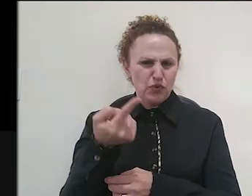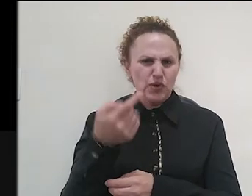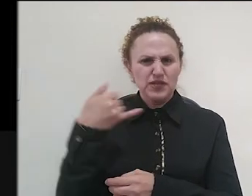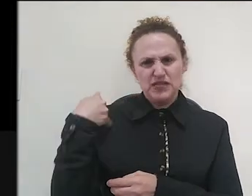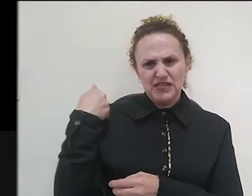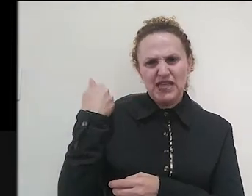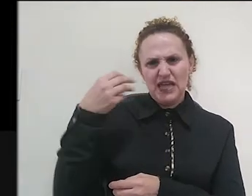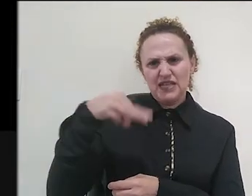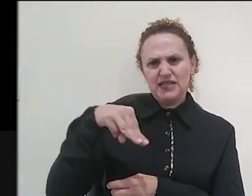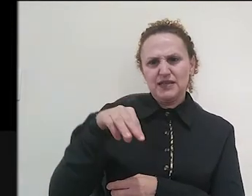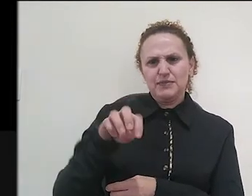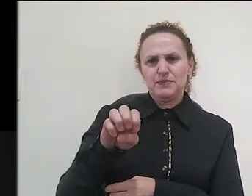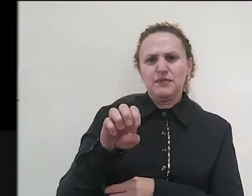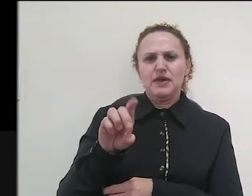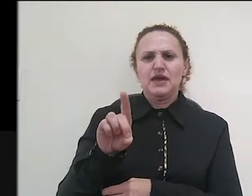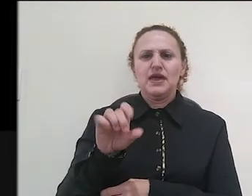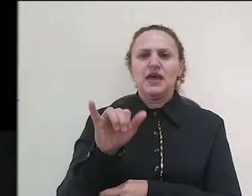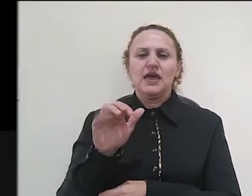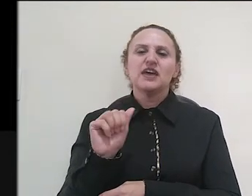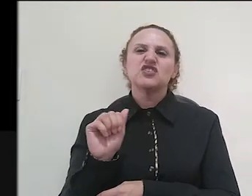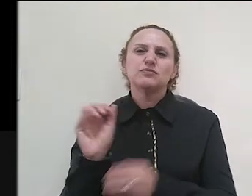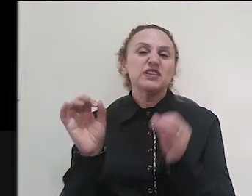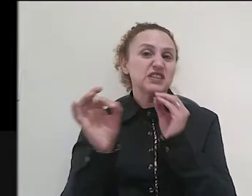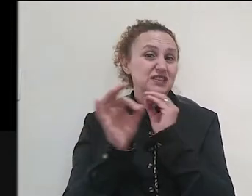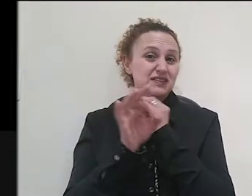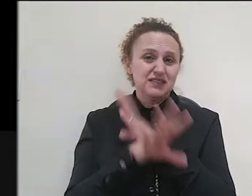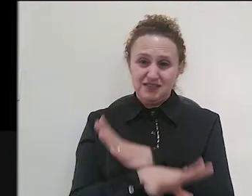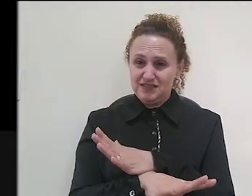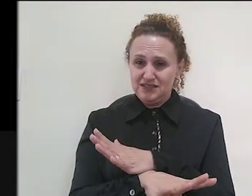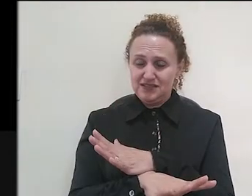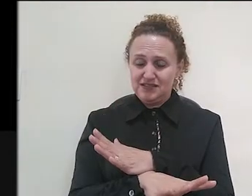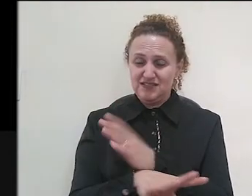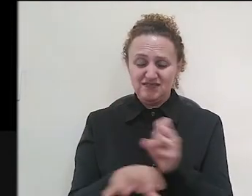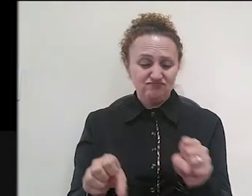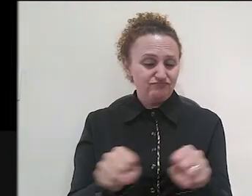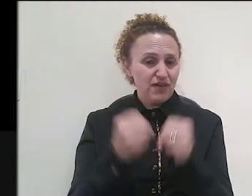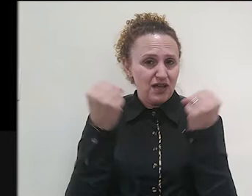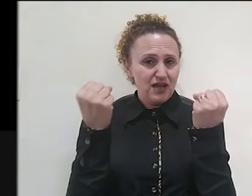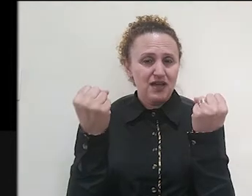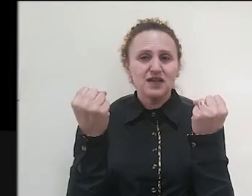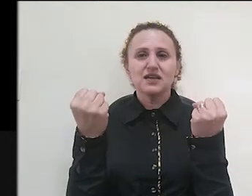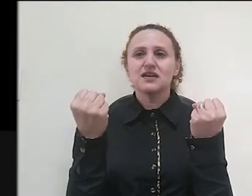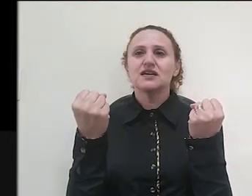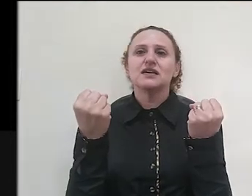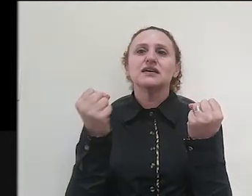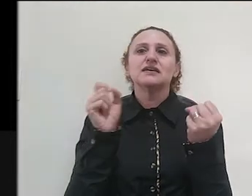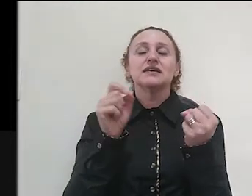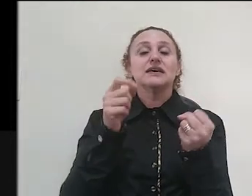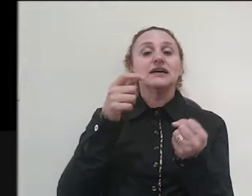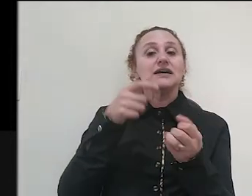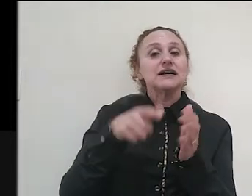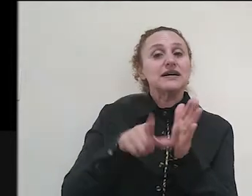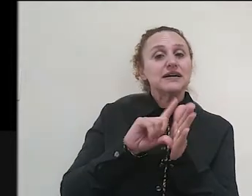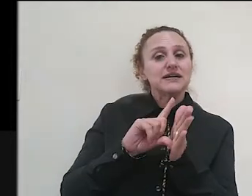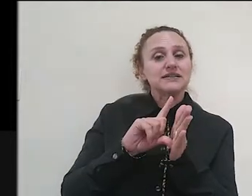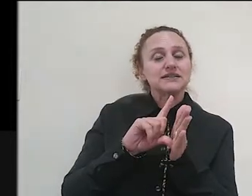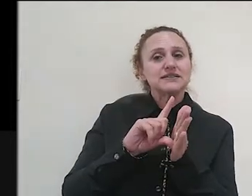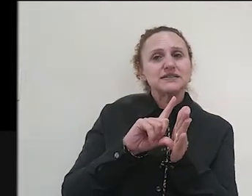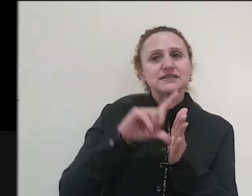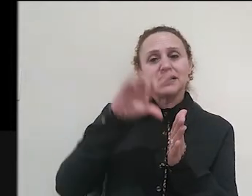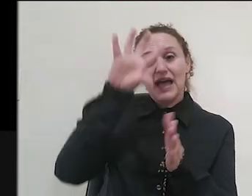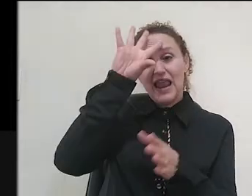Média, para romper com aquilo que era predominante na Idade Média, que era ora a lógica